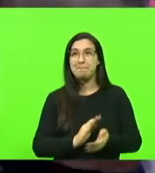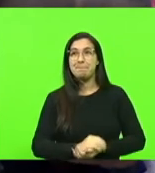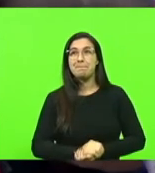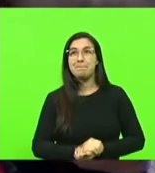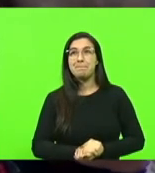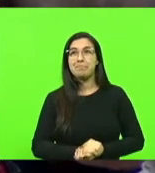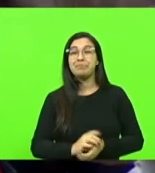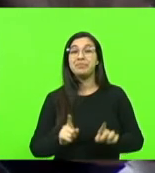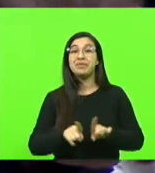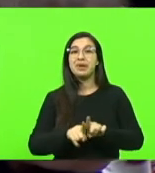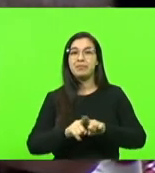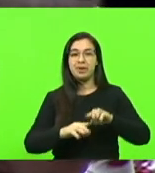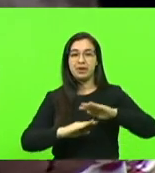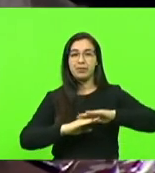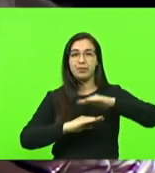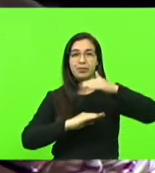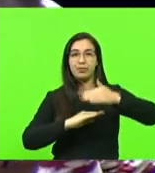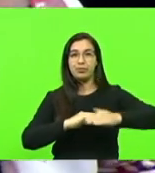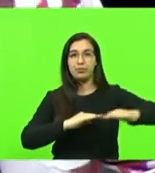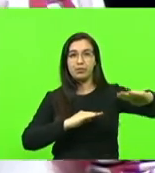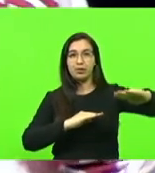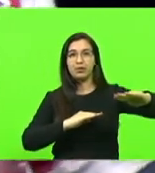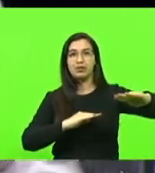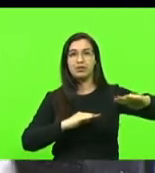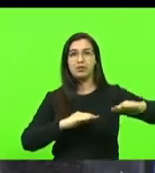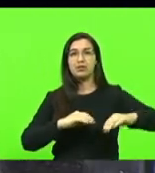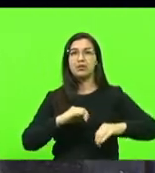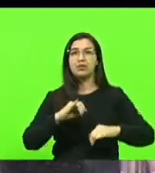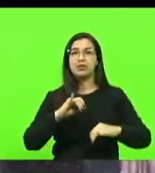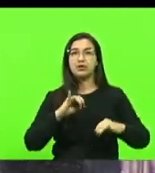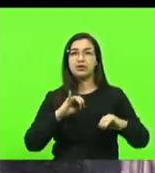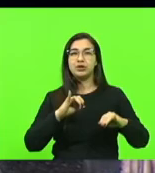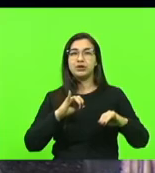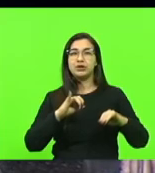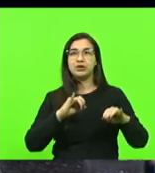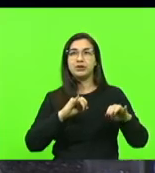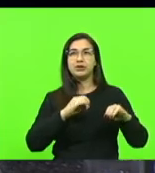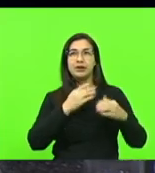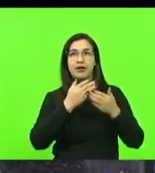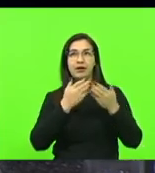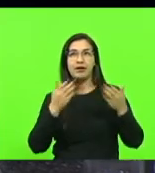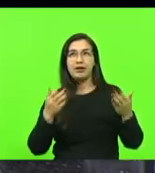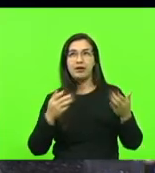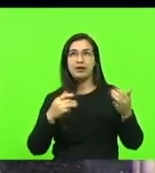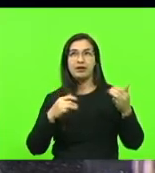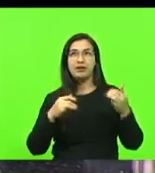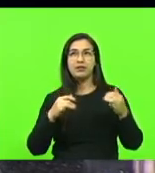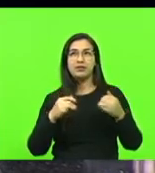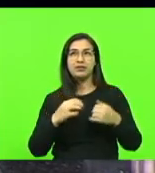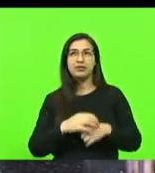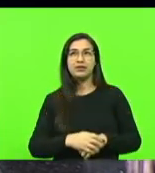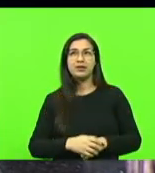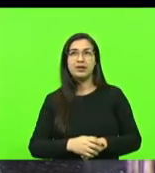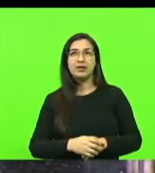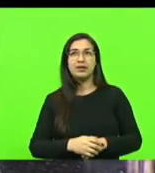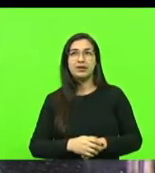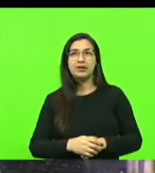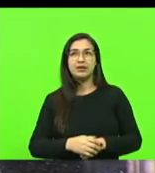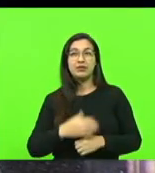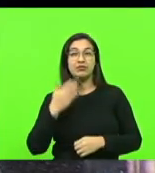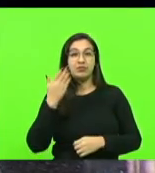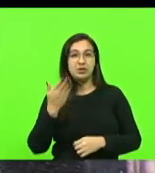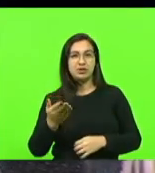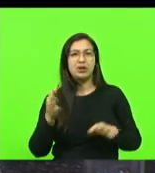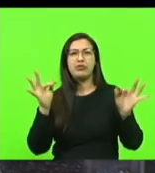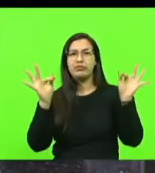lombadas eletrônicas, eu, Vossa Excelência, foi muito feliz. Só um minutinho. Tá? Vossa Excelência foi muito